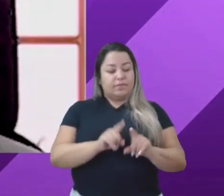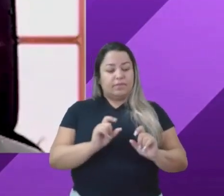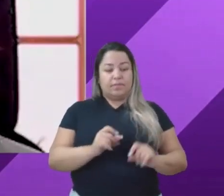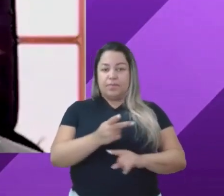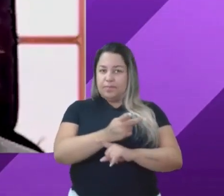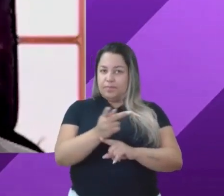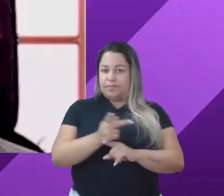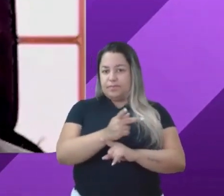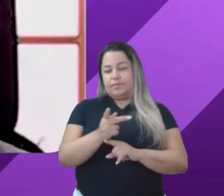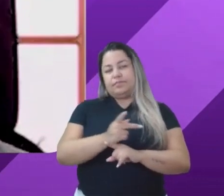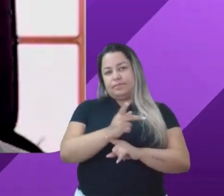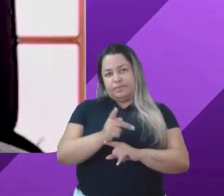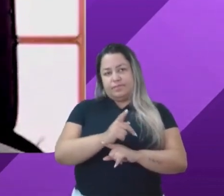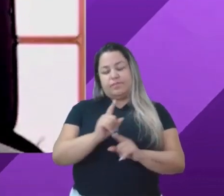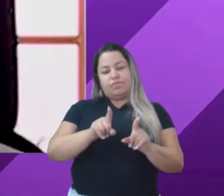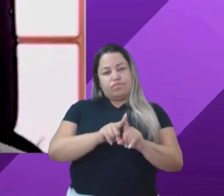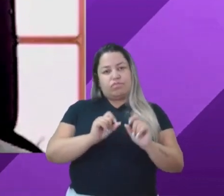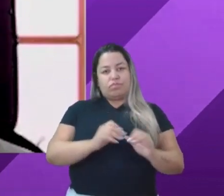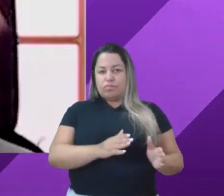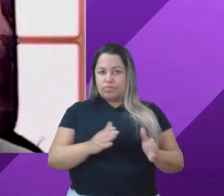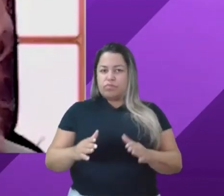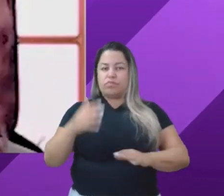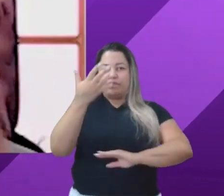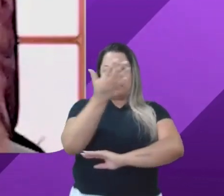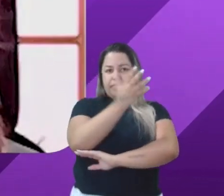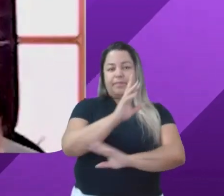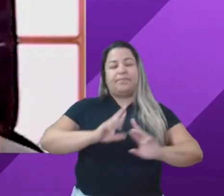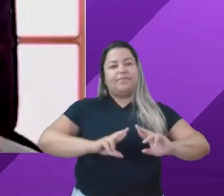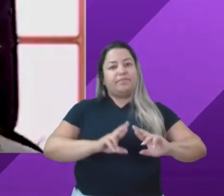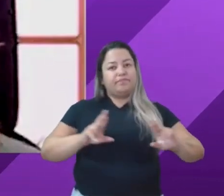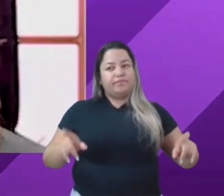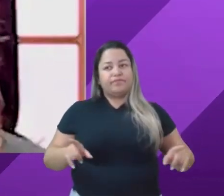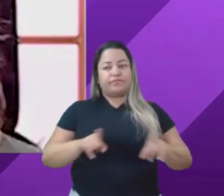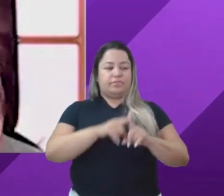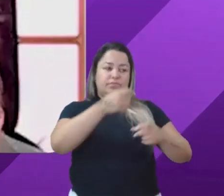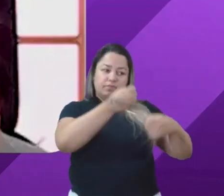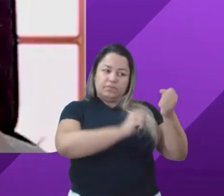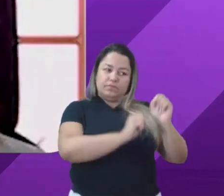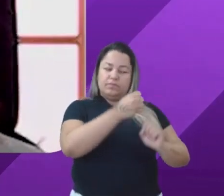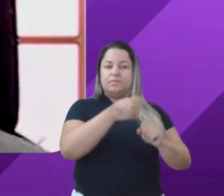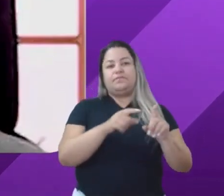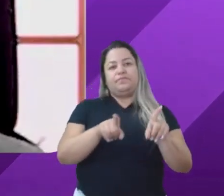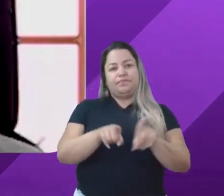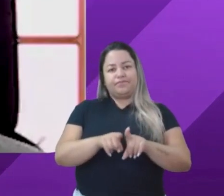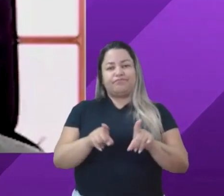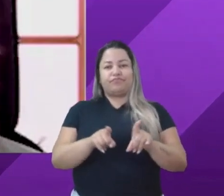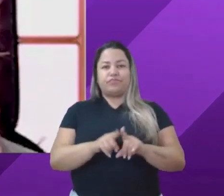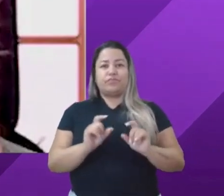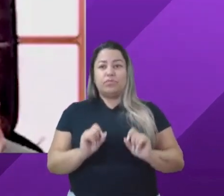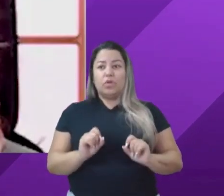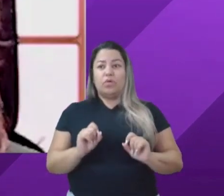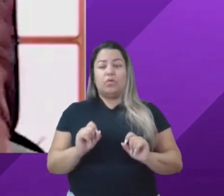busca imitar os processos da natureza, diferente da agricultura industrial, que muitas vezes esgota o solo